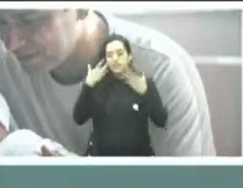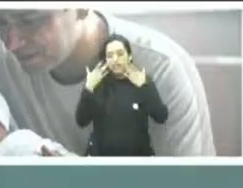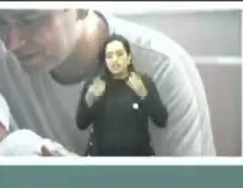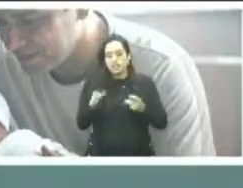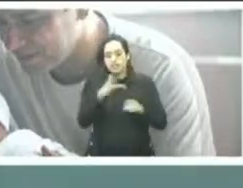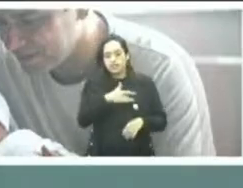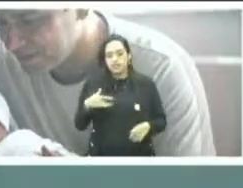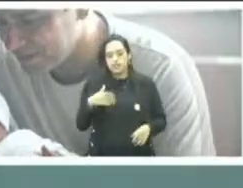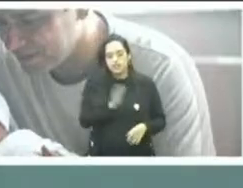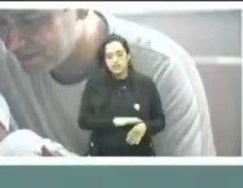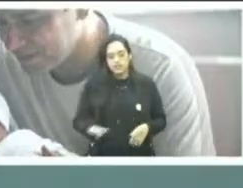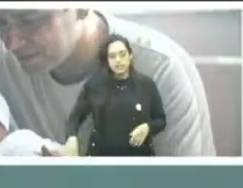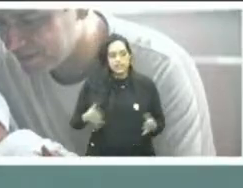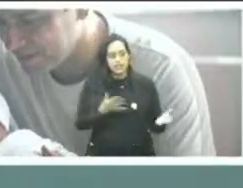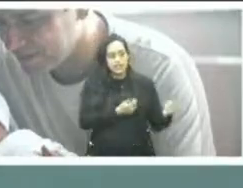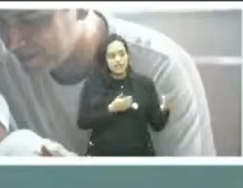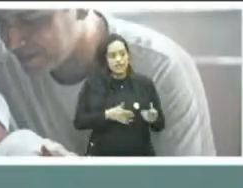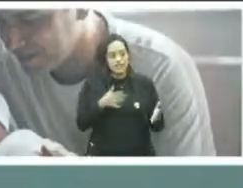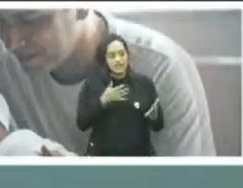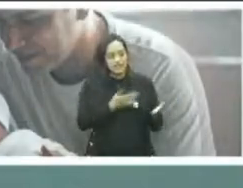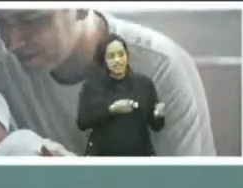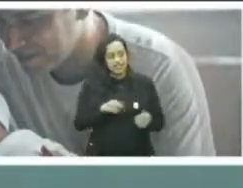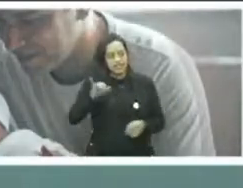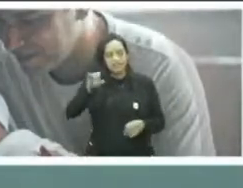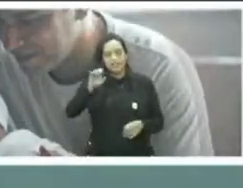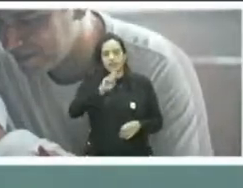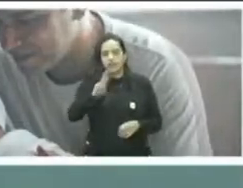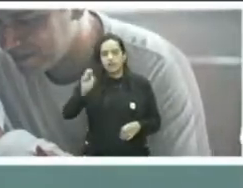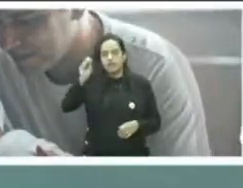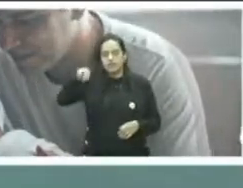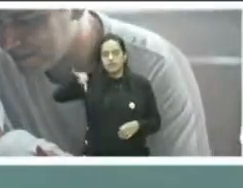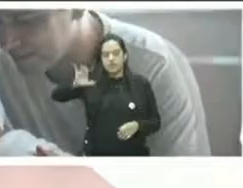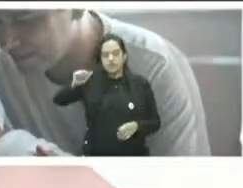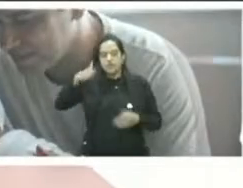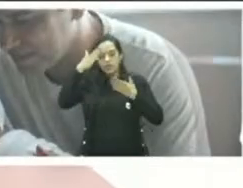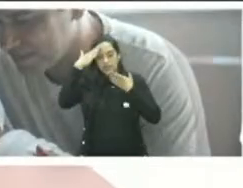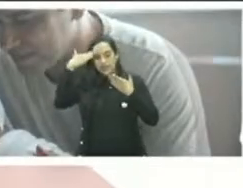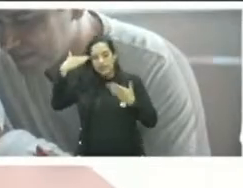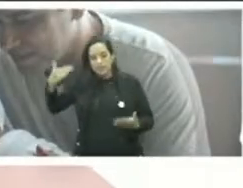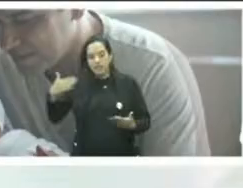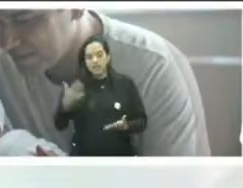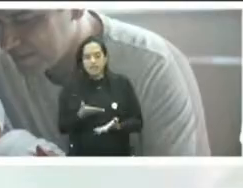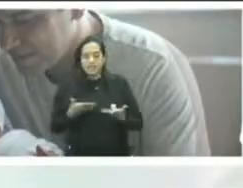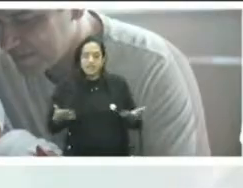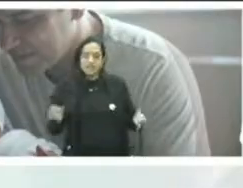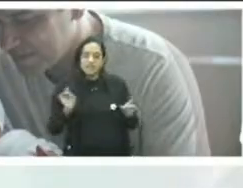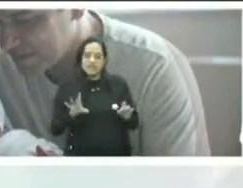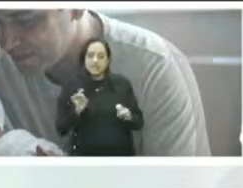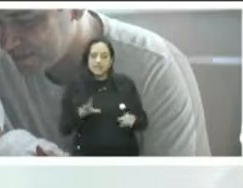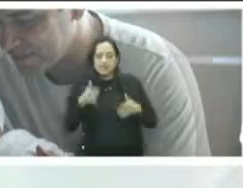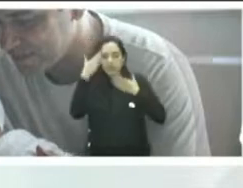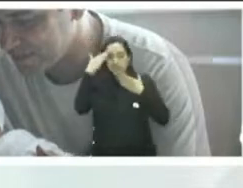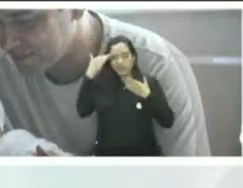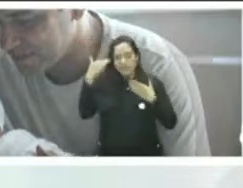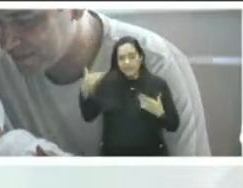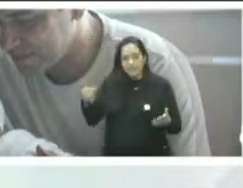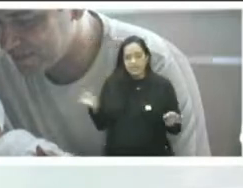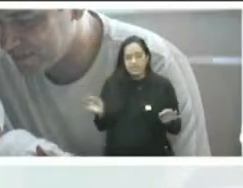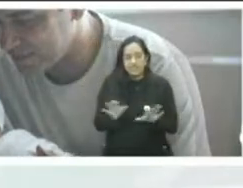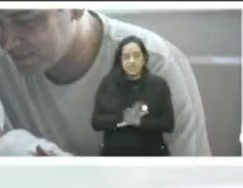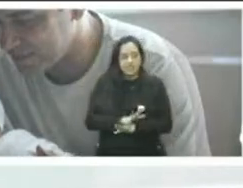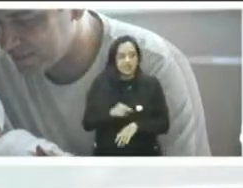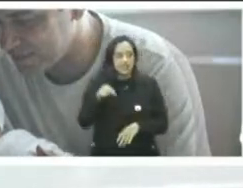Venâncio. Obrigada. Gente, é só para fazer um agradecimento final aqui. Então, é uma emoção